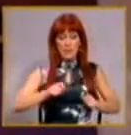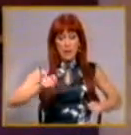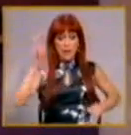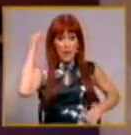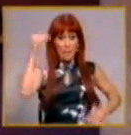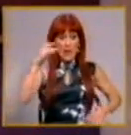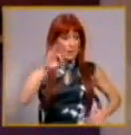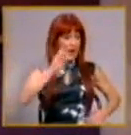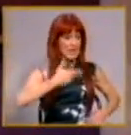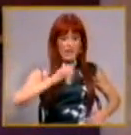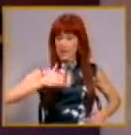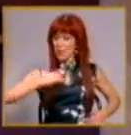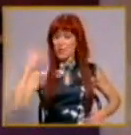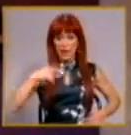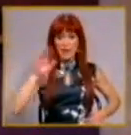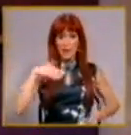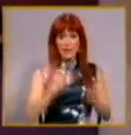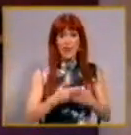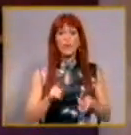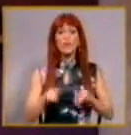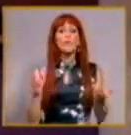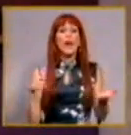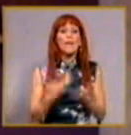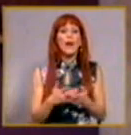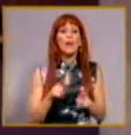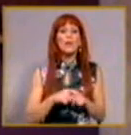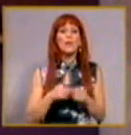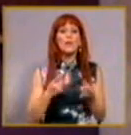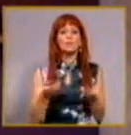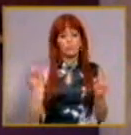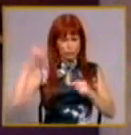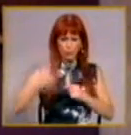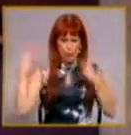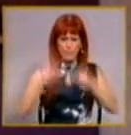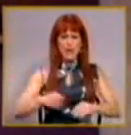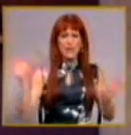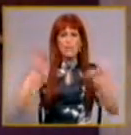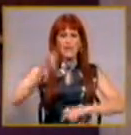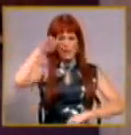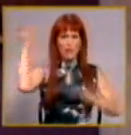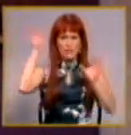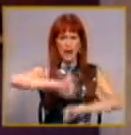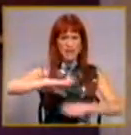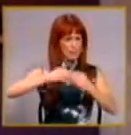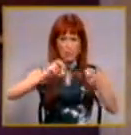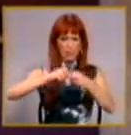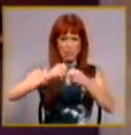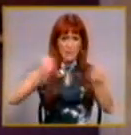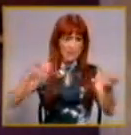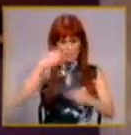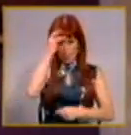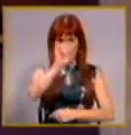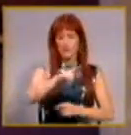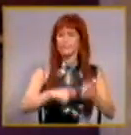prazos que o PSD e o CDS têm colocado, o que vai levar é mais austeridade, é mais dificuldades para e as famílias. E a não resolução do problema do seu ponto de